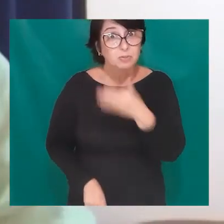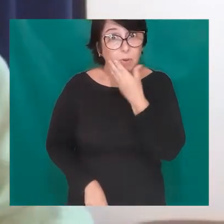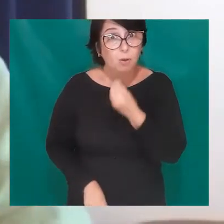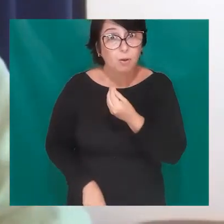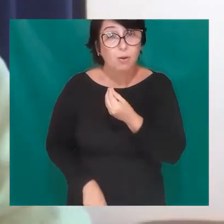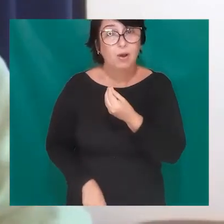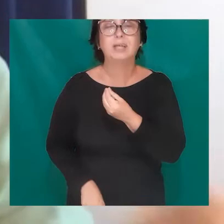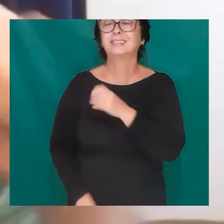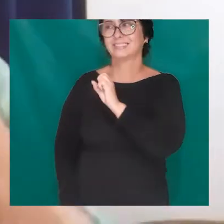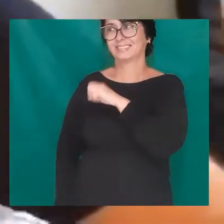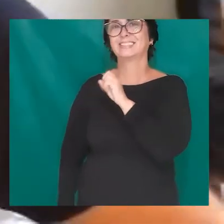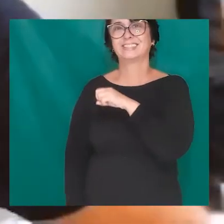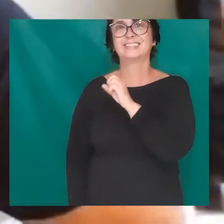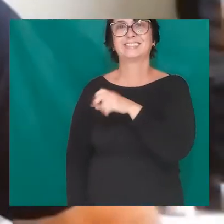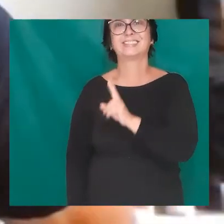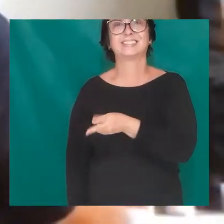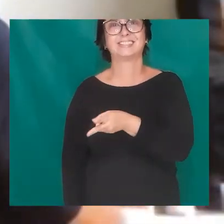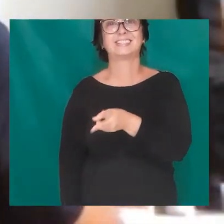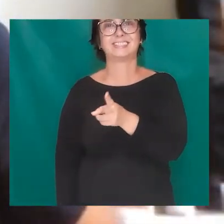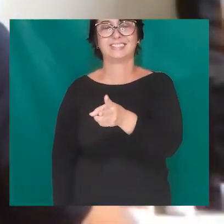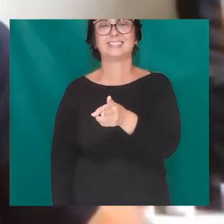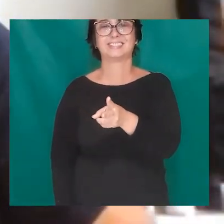não é isso? Sempre atuei como professor.